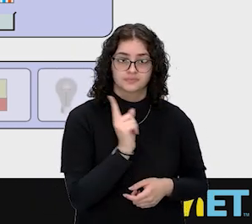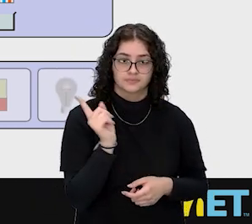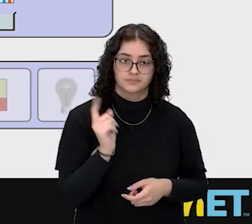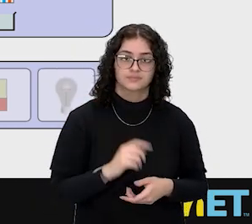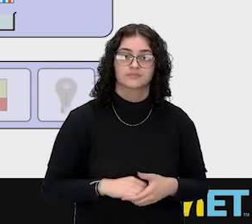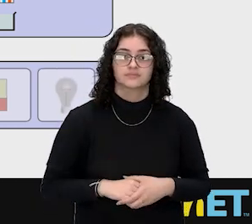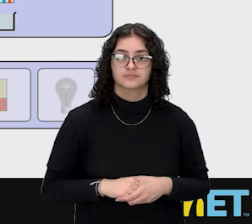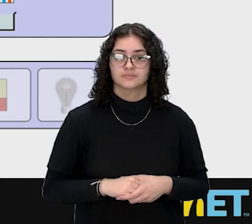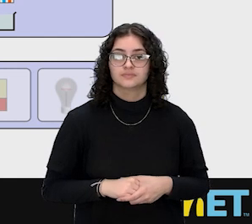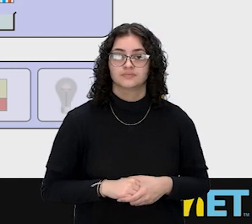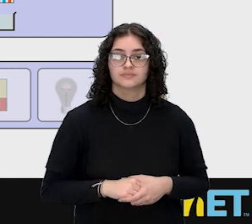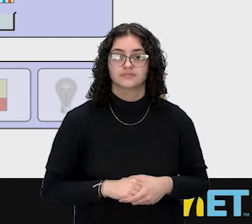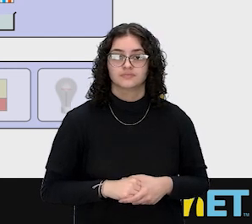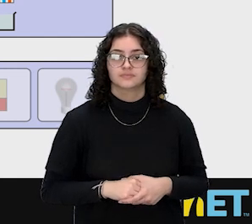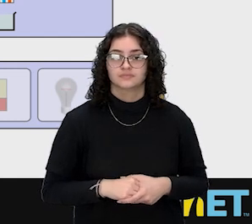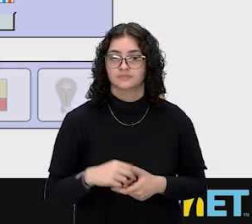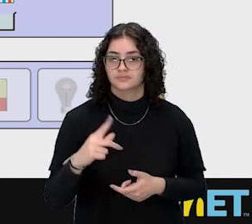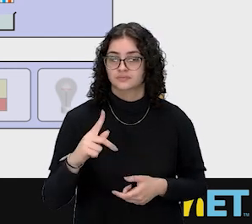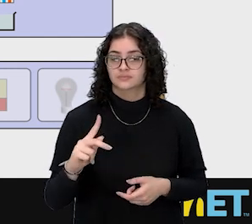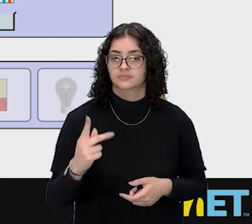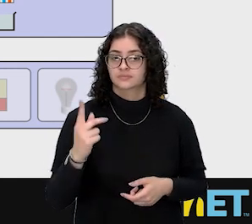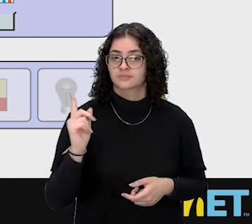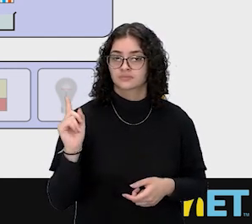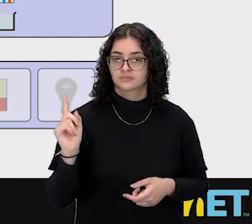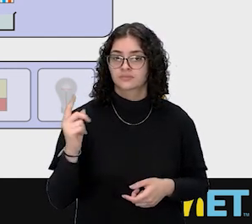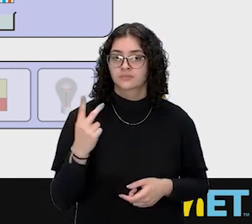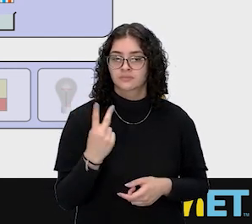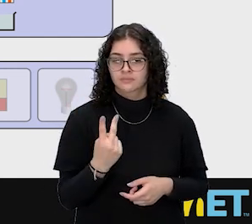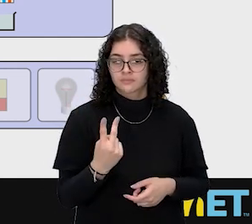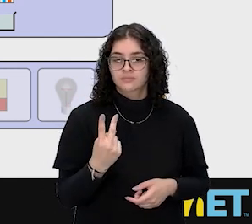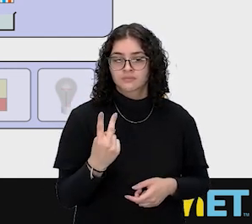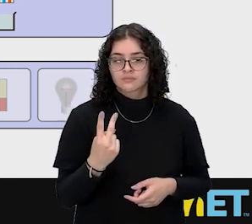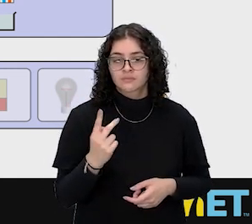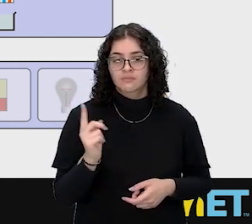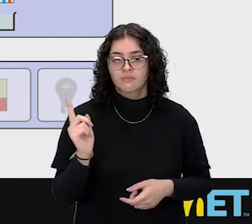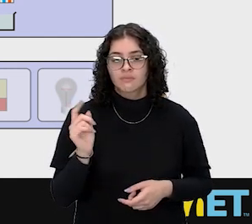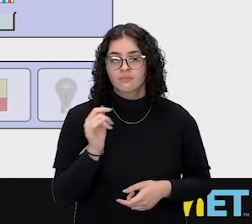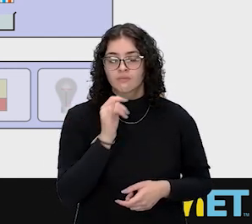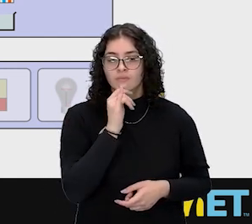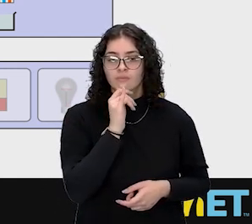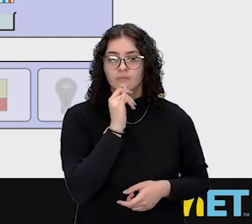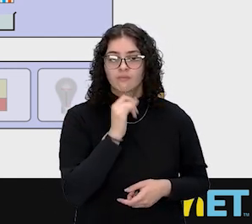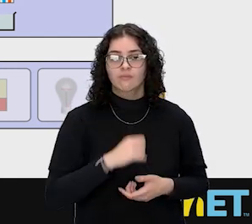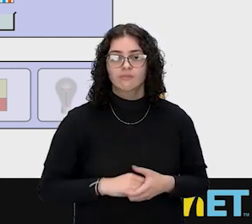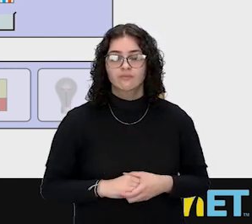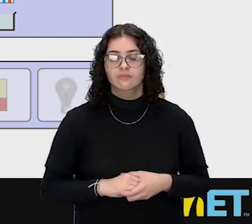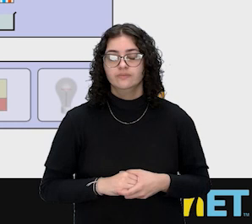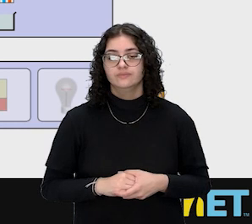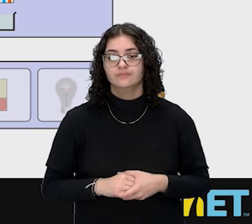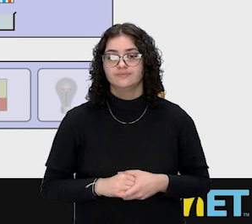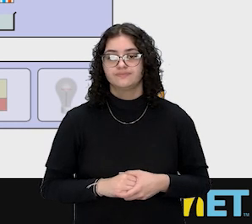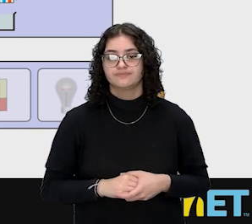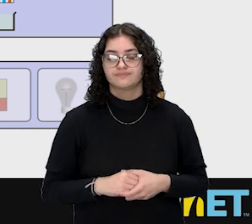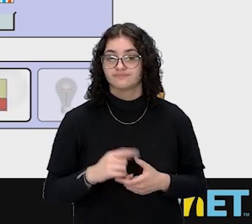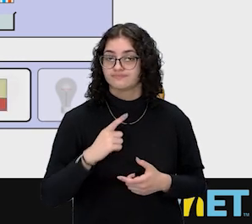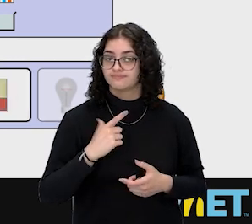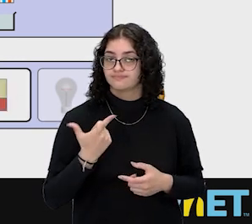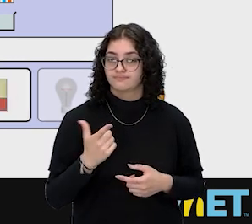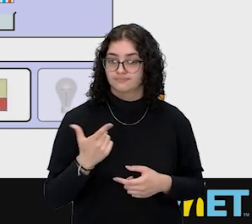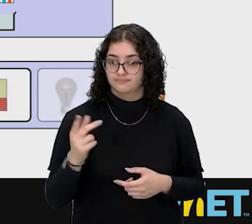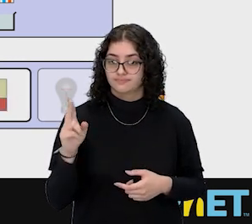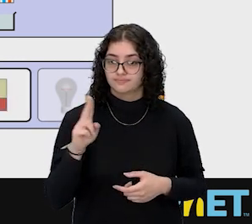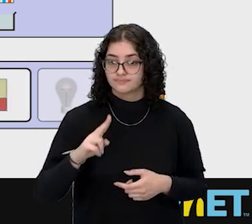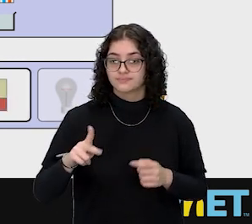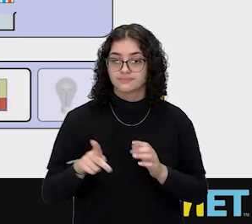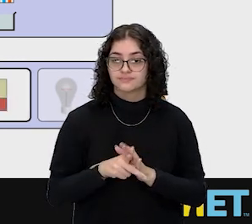pH e descer aqui. O pH é um pH 2. No caso de vocês, se não tiver pHmetro, a gente usa